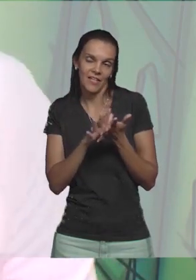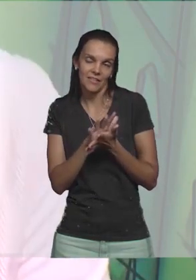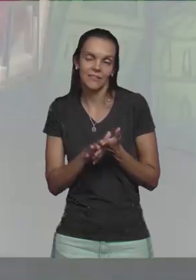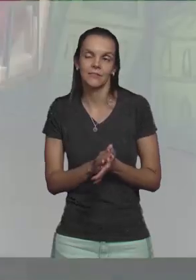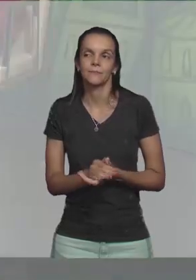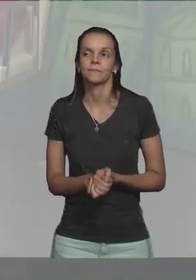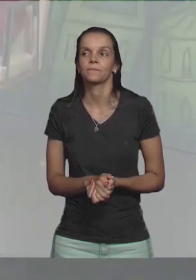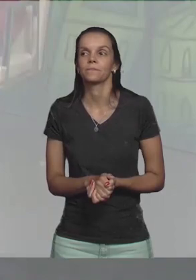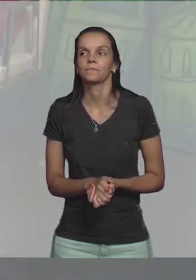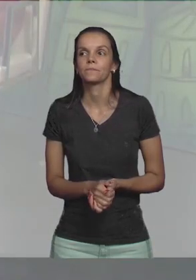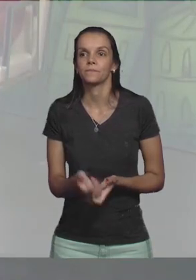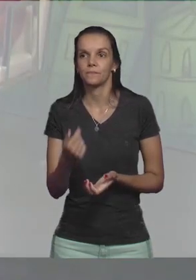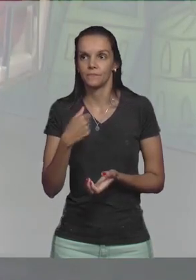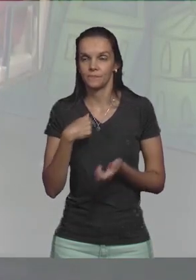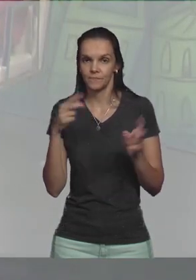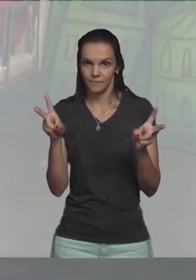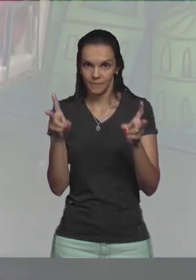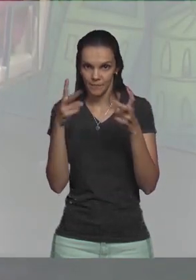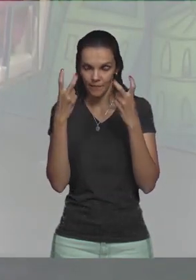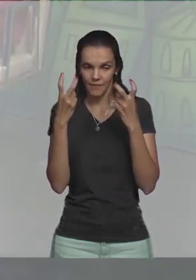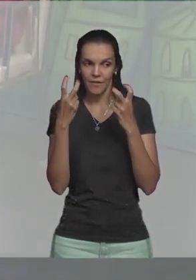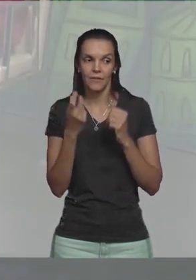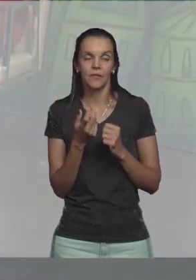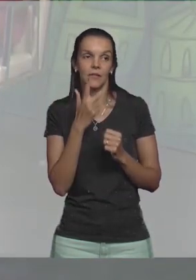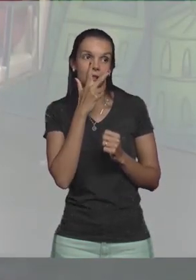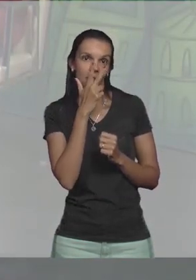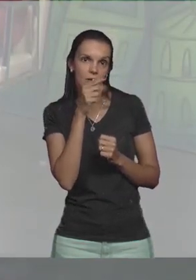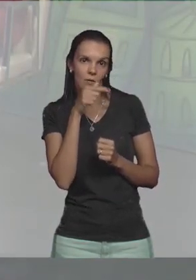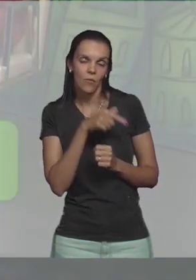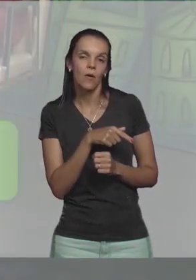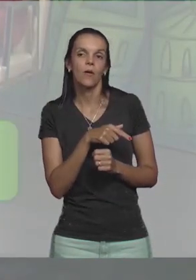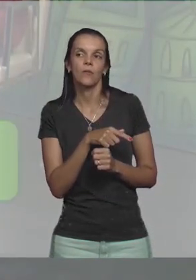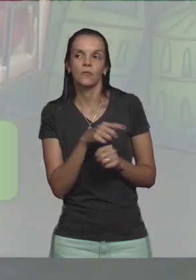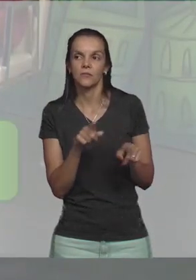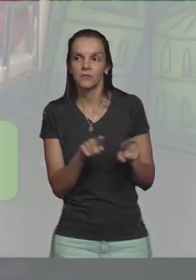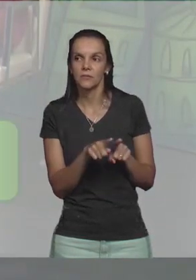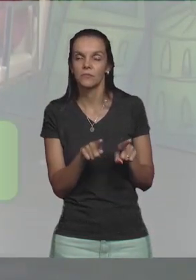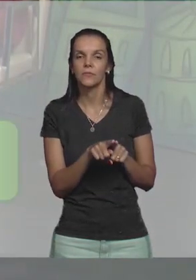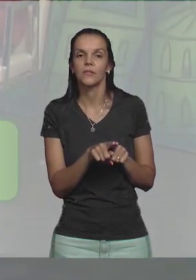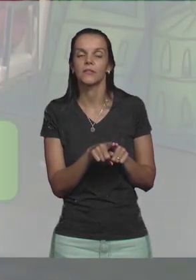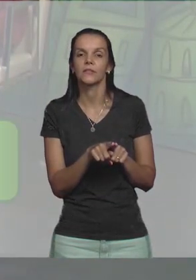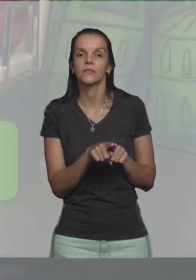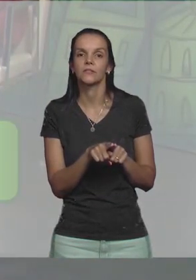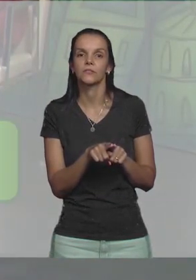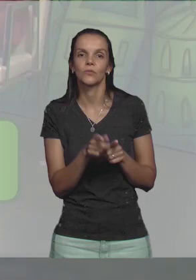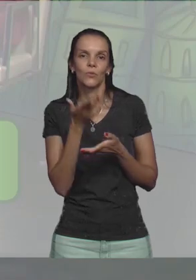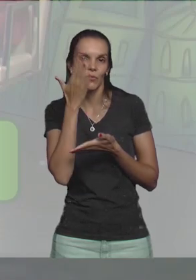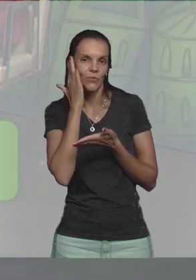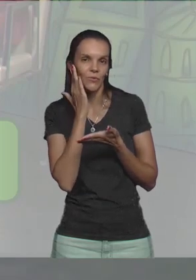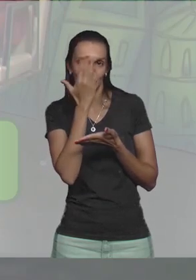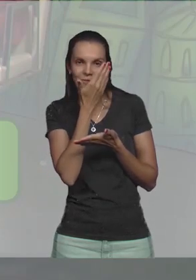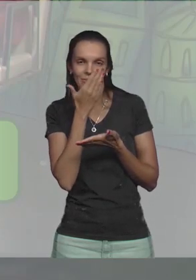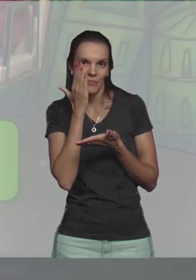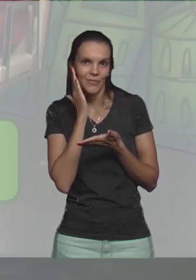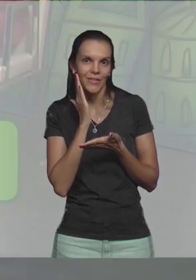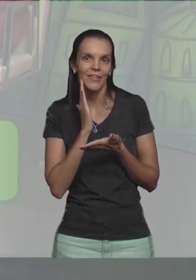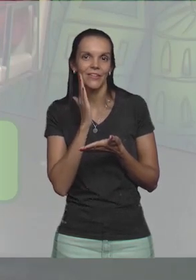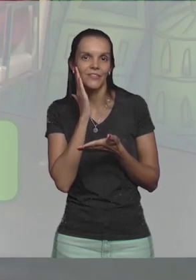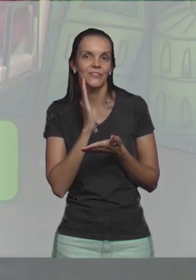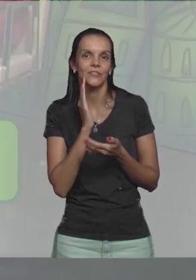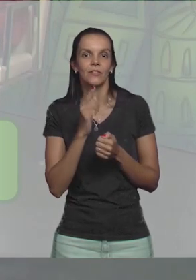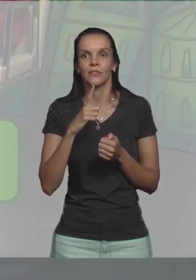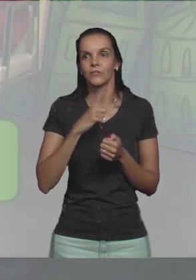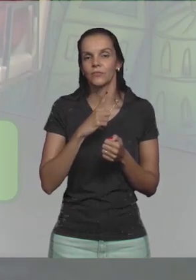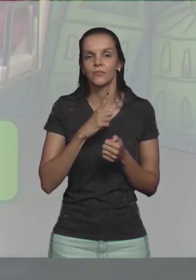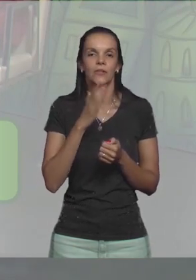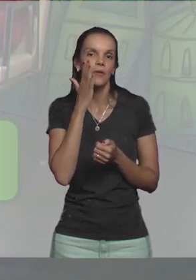Eu percebo, além dessas coisas que a Lúcia elencou, e ela é muito importante, essa questão do cosmético, ela é uma coisa fantástica, tu ter